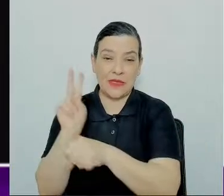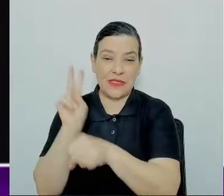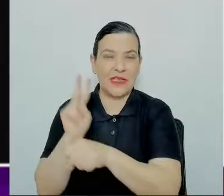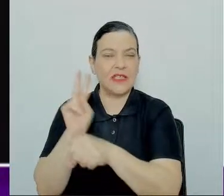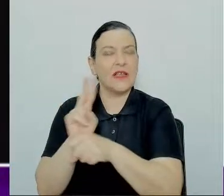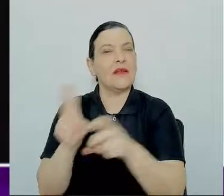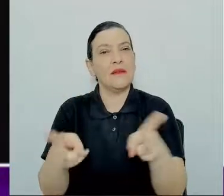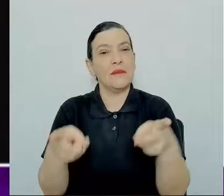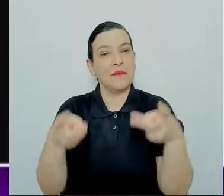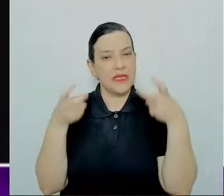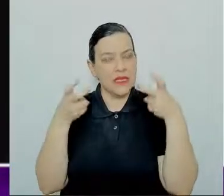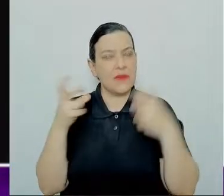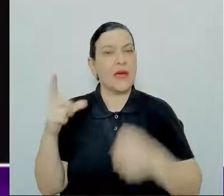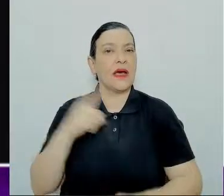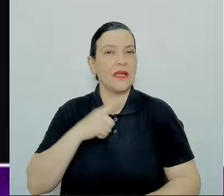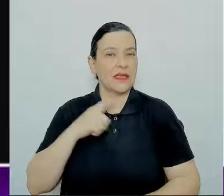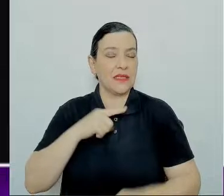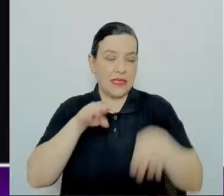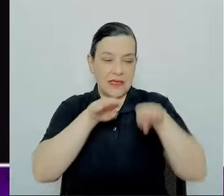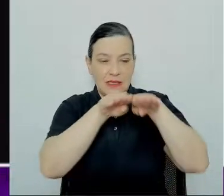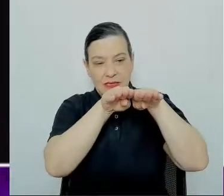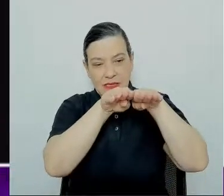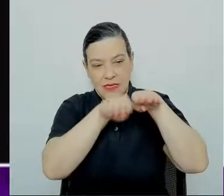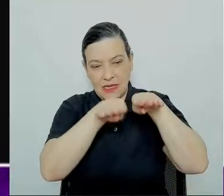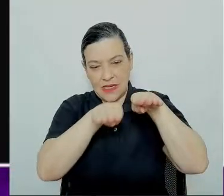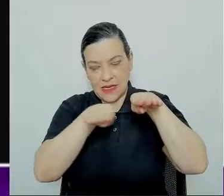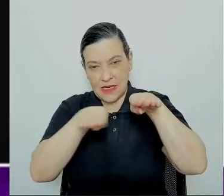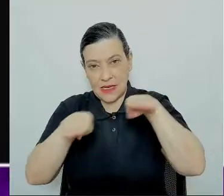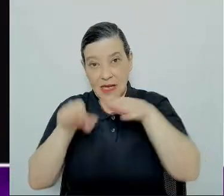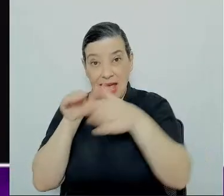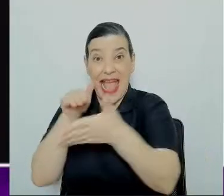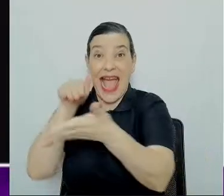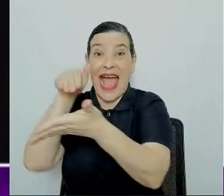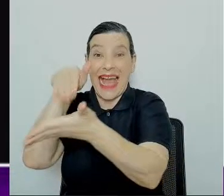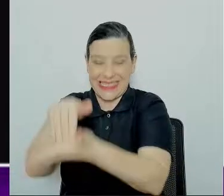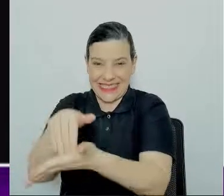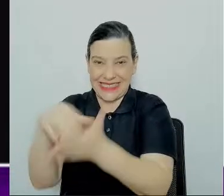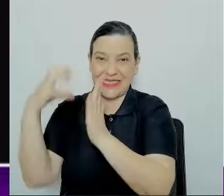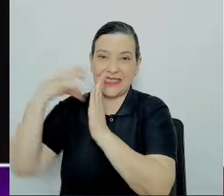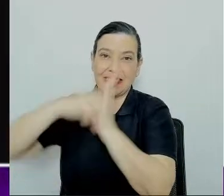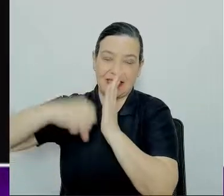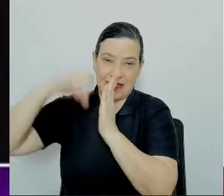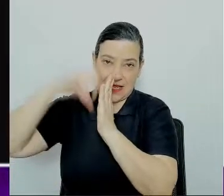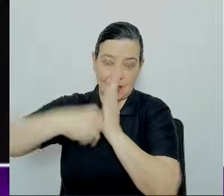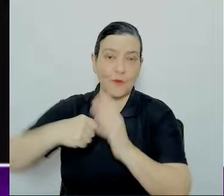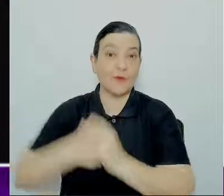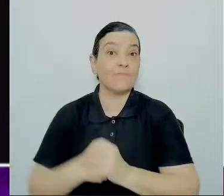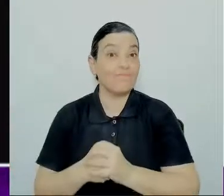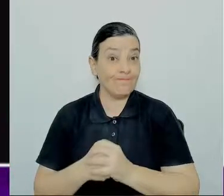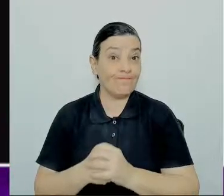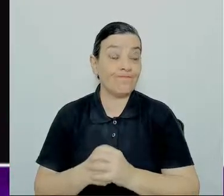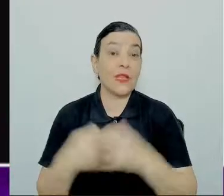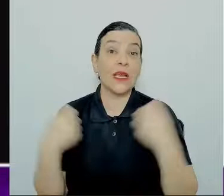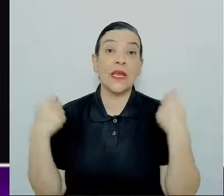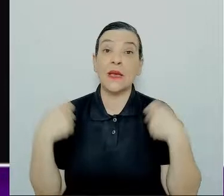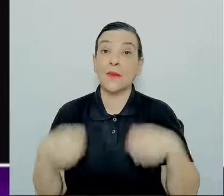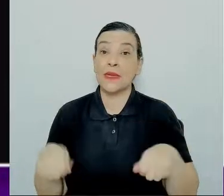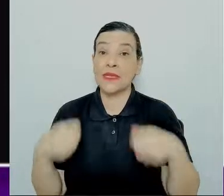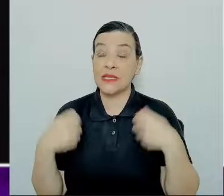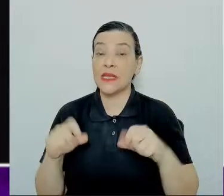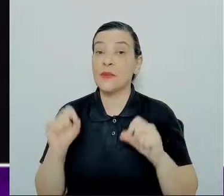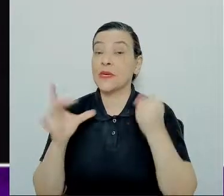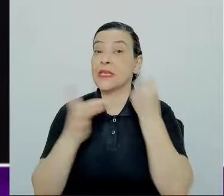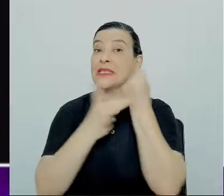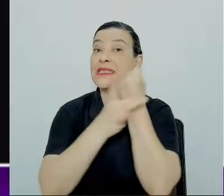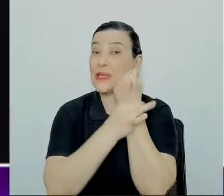que nós temos várias camadas até chegar na parte de dados, ou seja, nós temos que ter uma segurança em